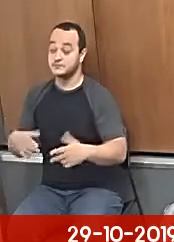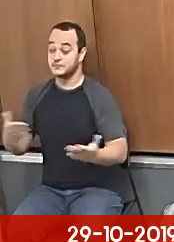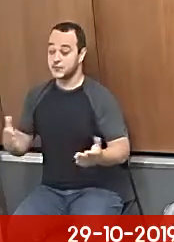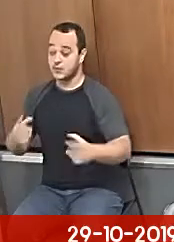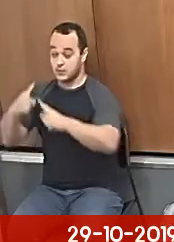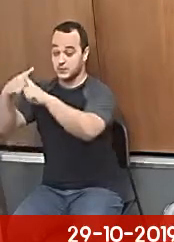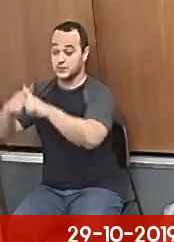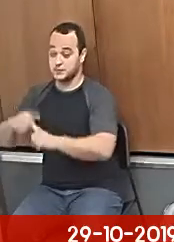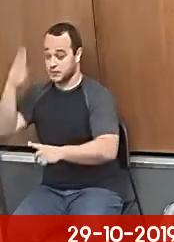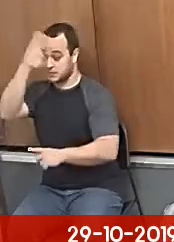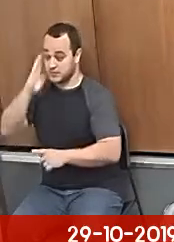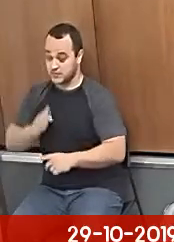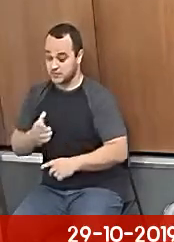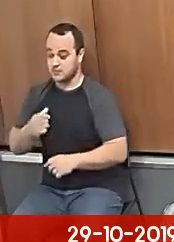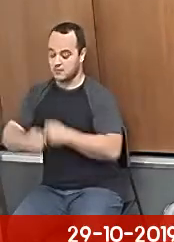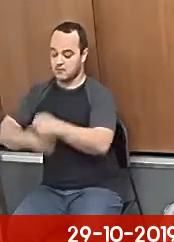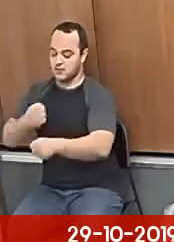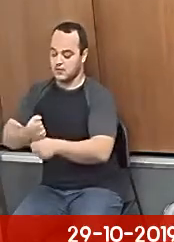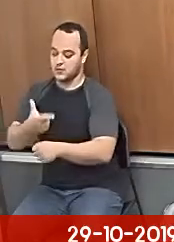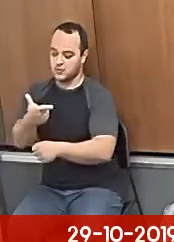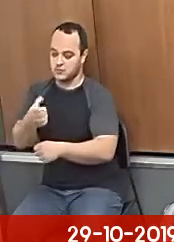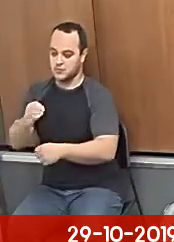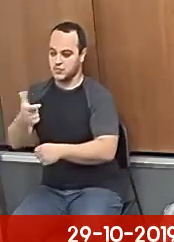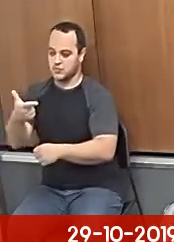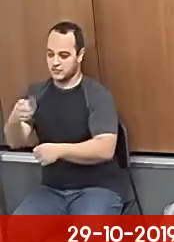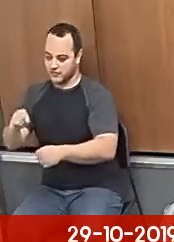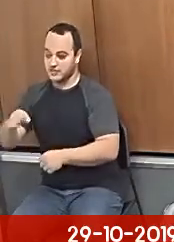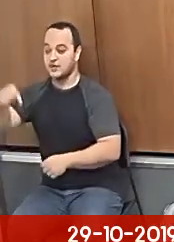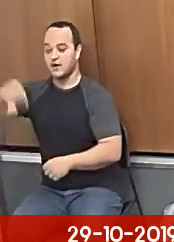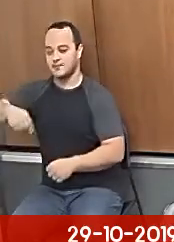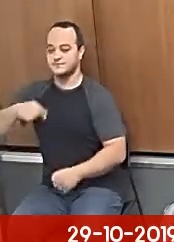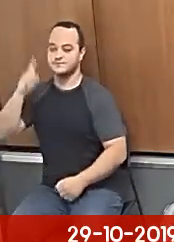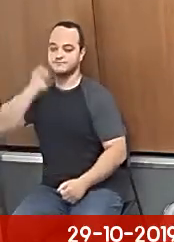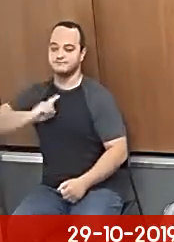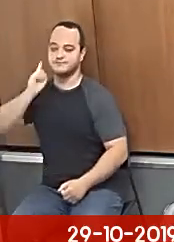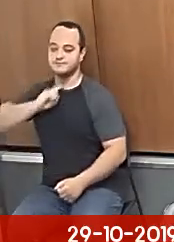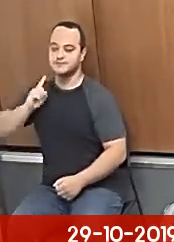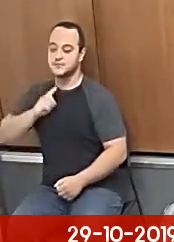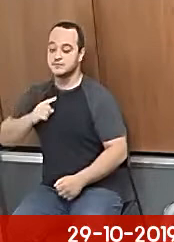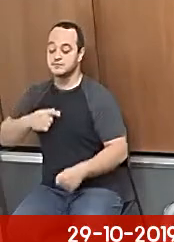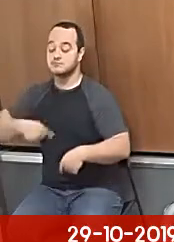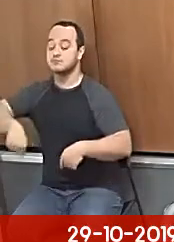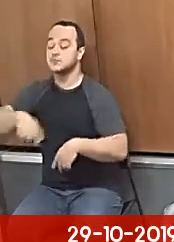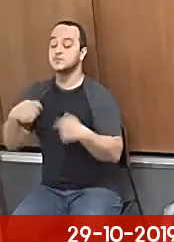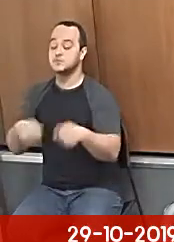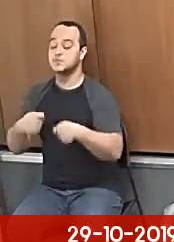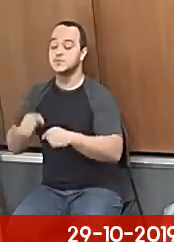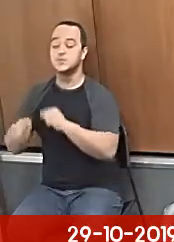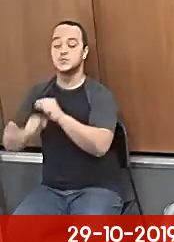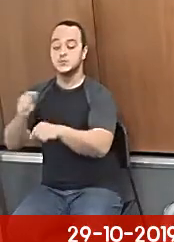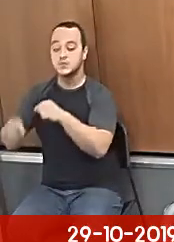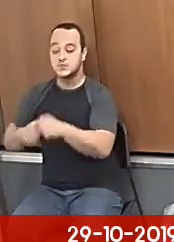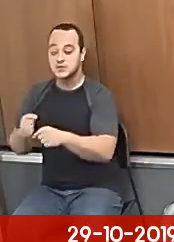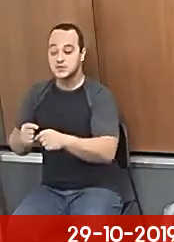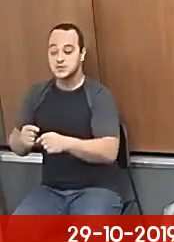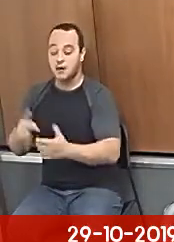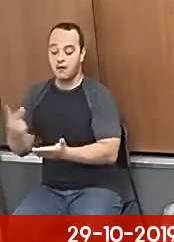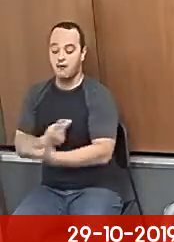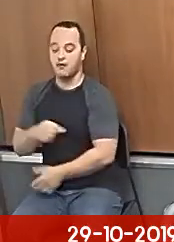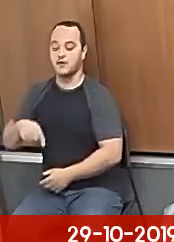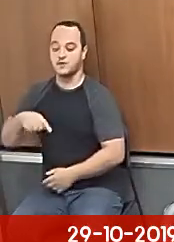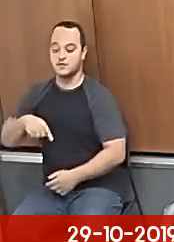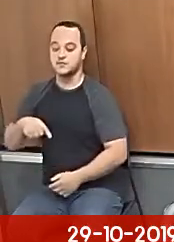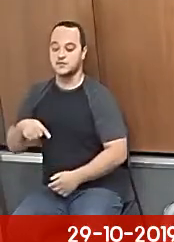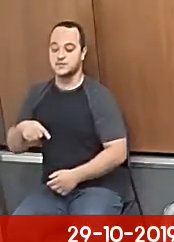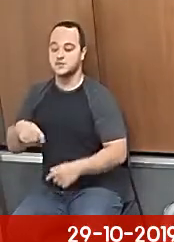Brasileiro 2020. O que a gente precisa para sediar o Campeonato Brasileiro 2020? A gente precisa